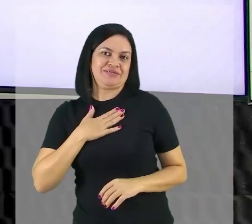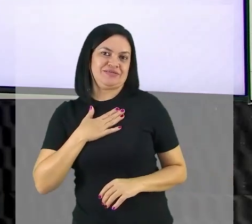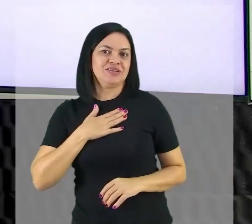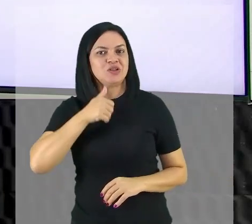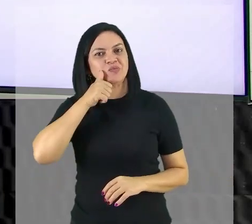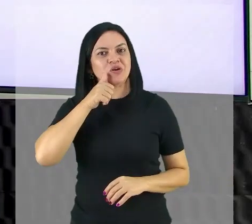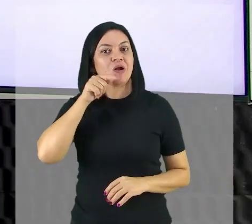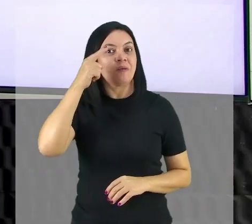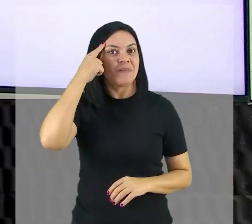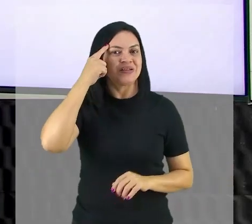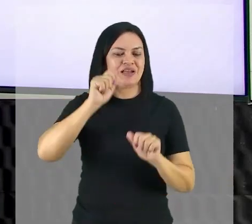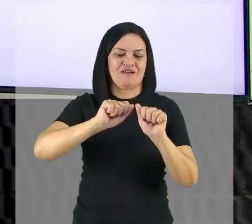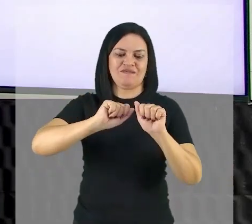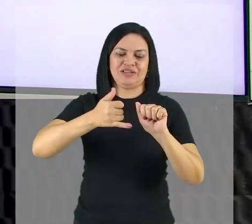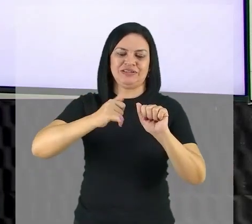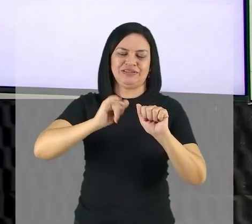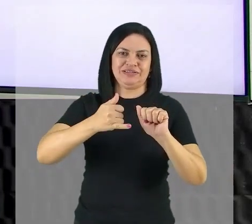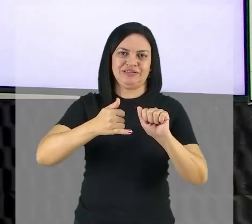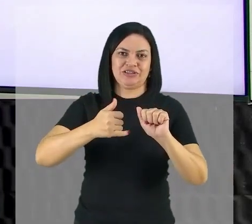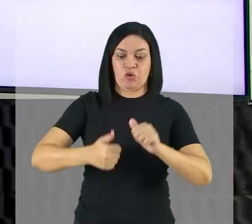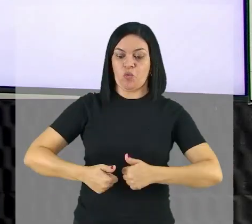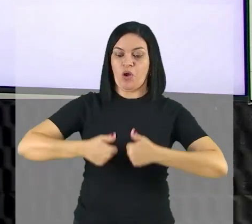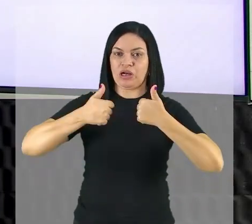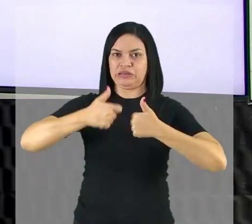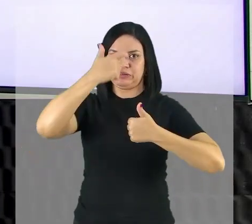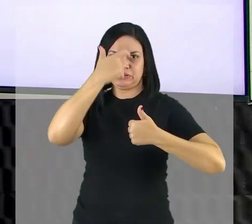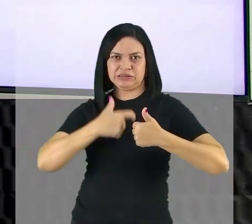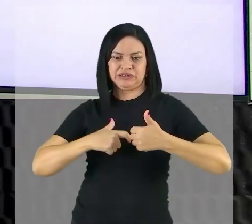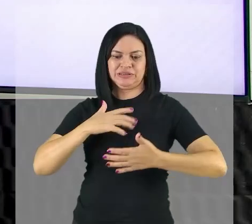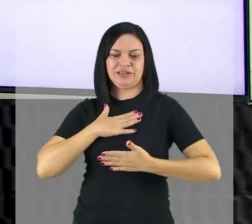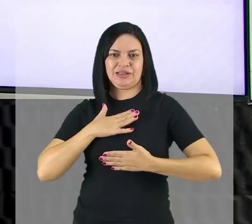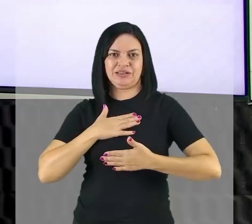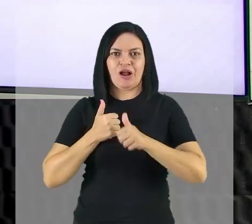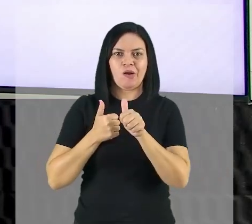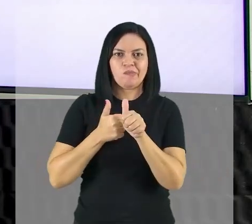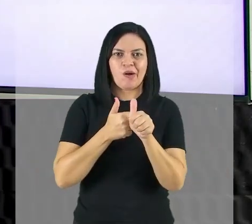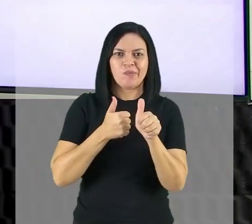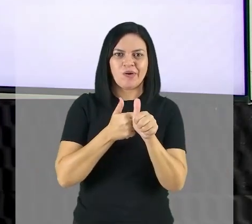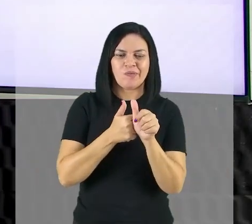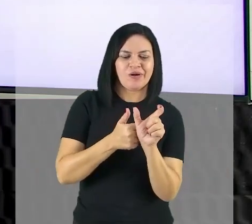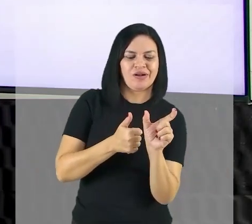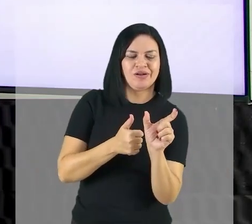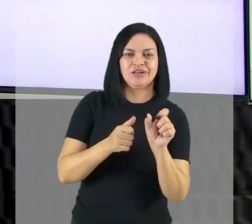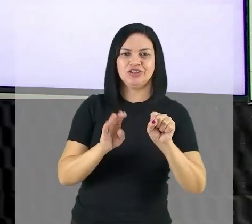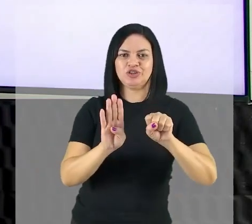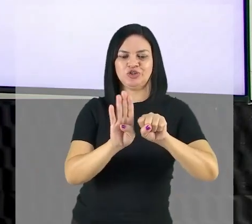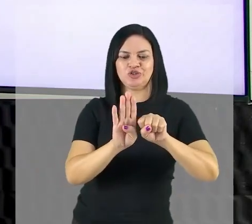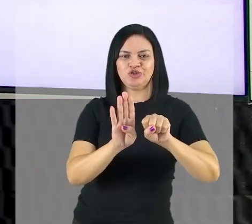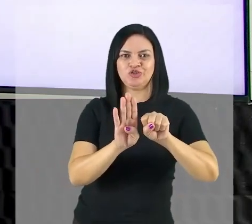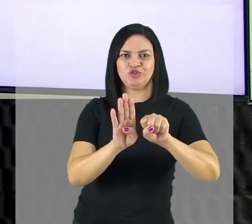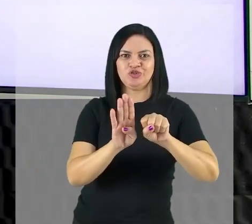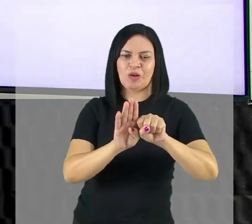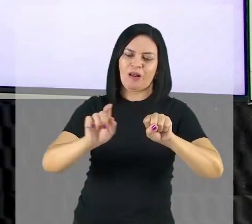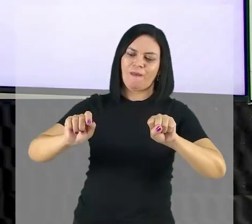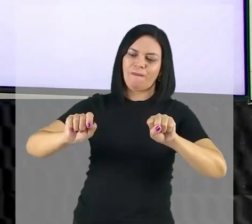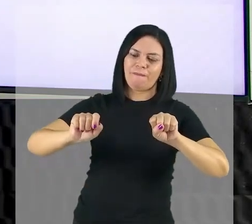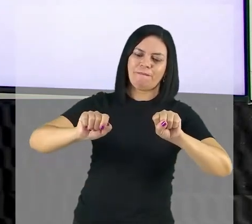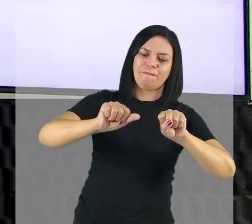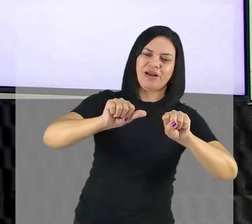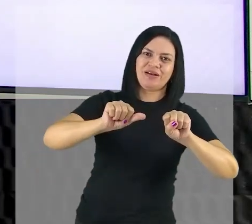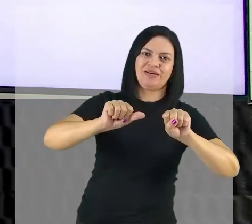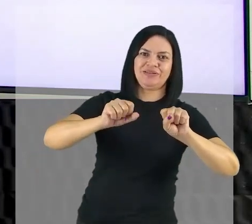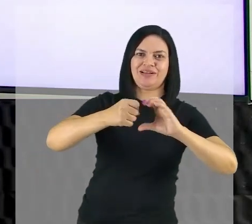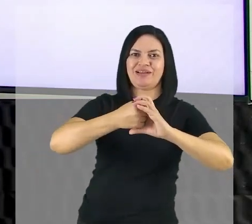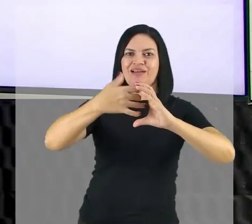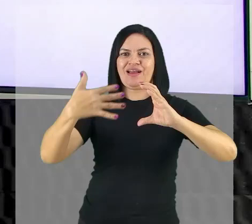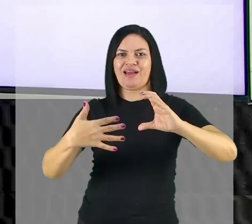se pensava em adjetivo. Todas elas acompanham um substantivo ou oferecem algum tipo de característica